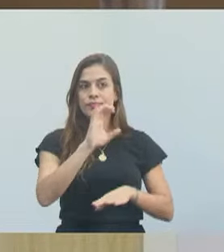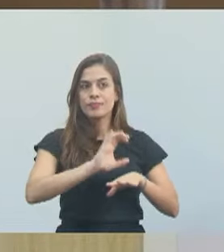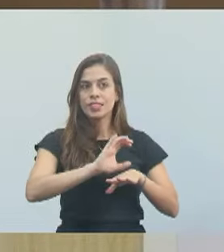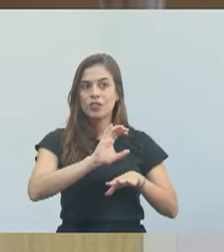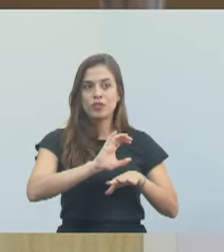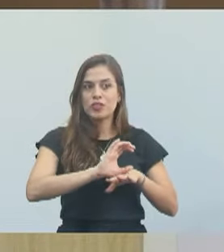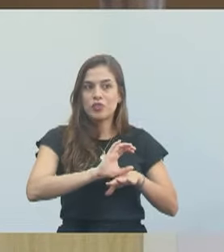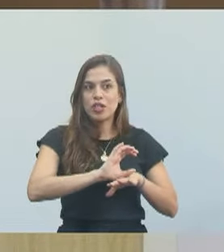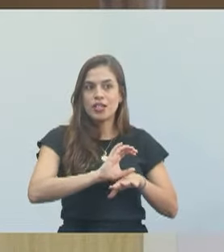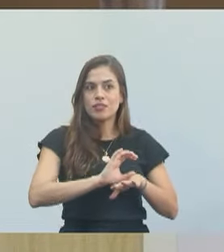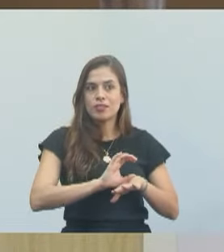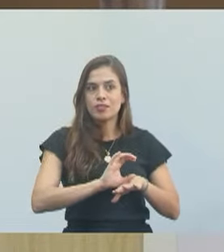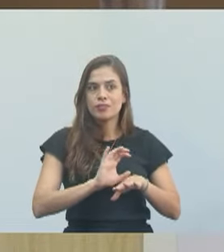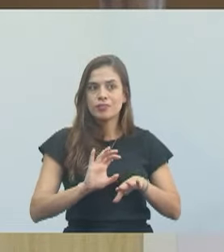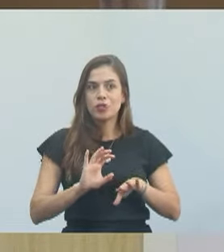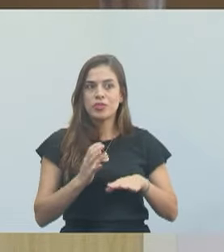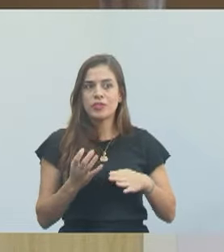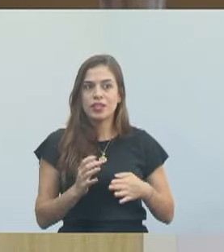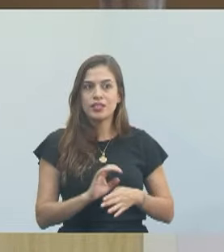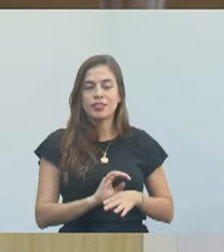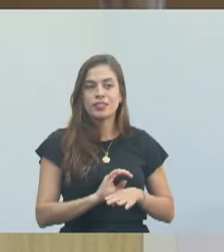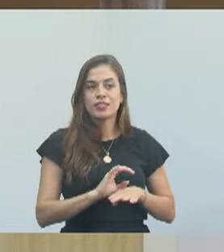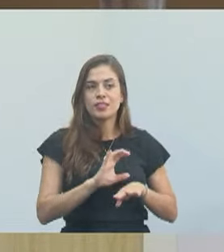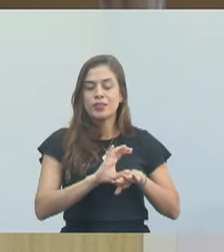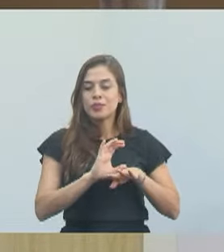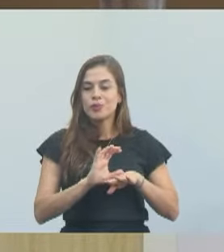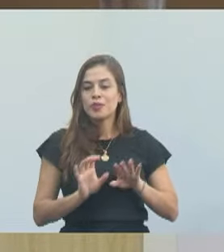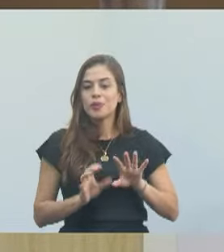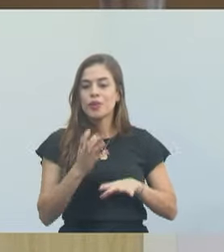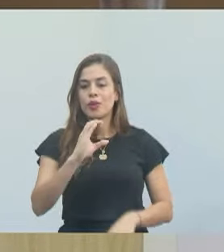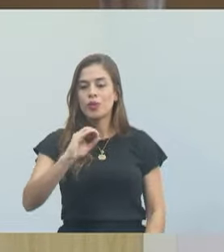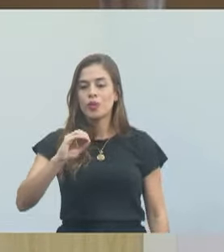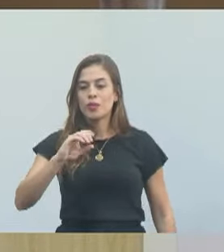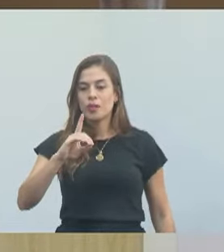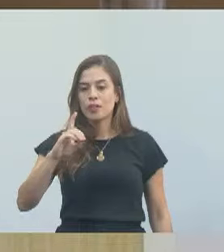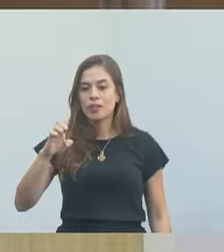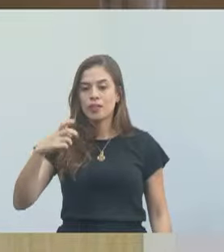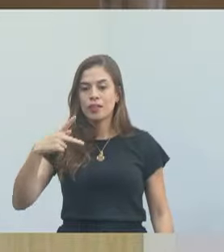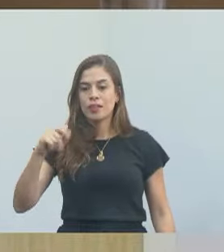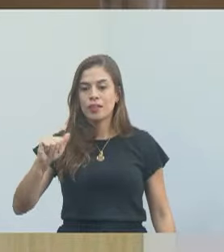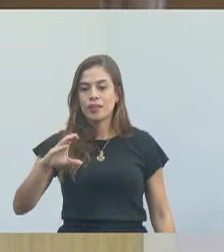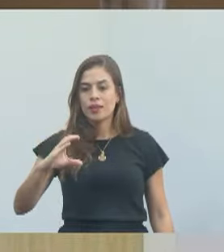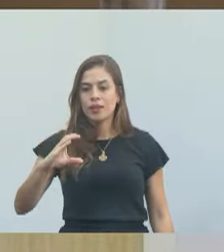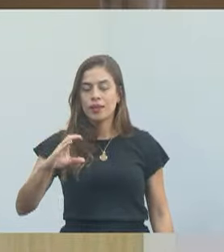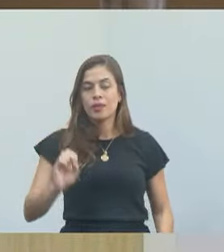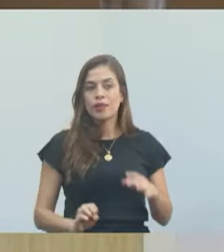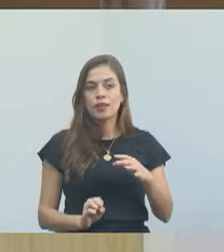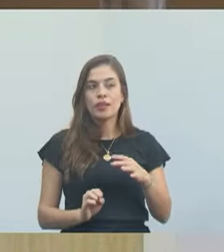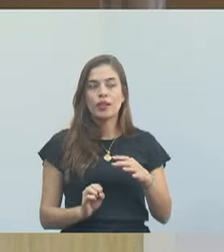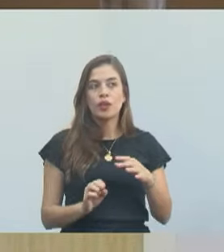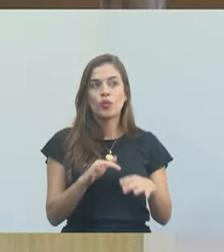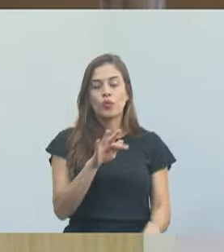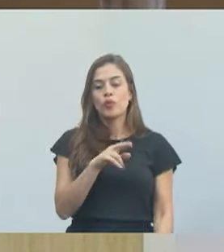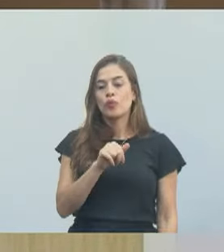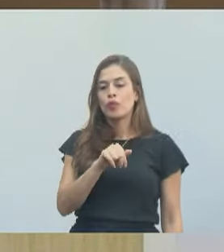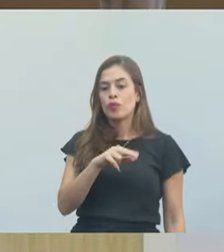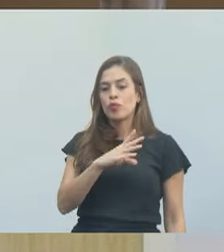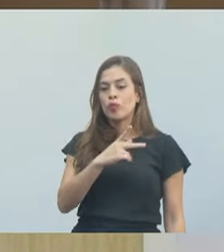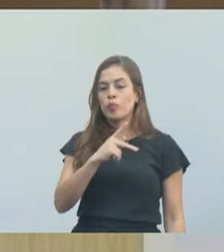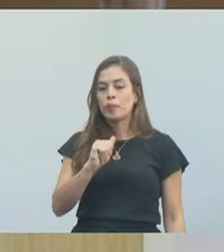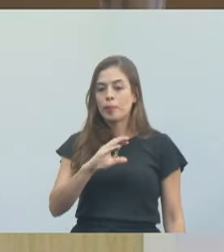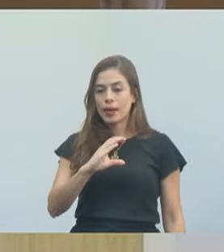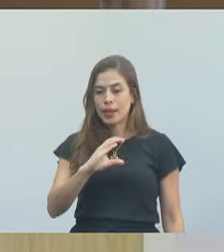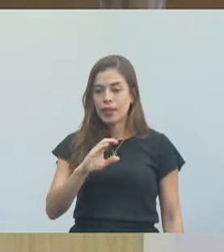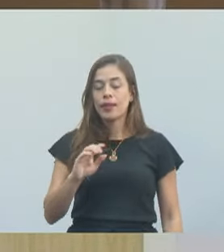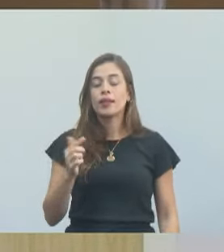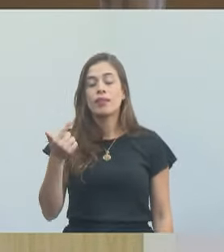de Defesa do Patrimônio Cultural do município de Jacareí, o CODEPAC, e o Fundo de Patrimônio Cultural de Jacareí, FUPAC, e